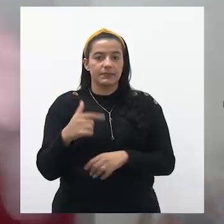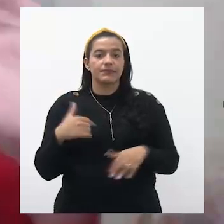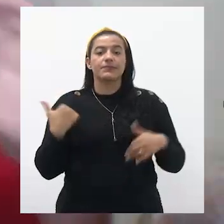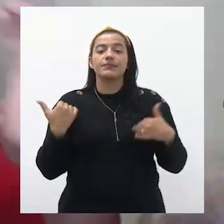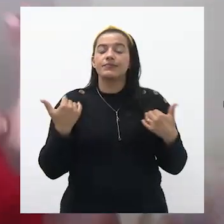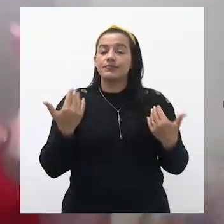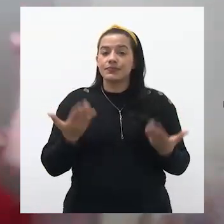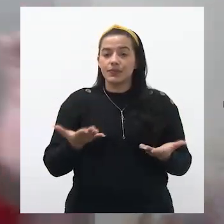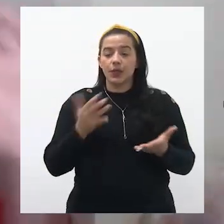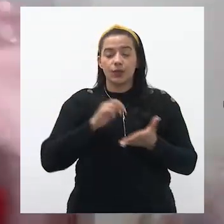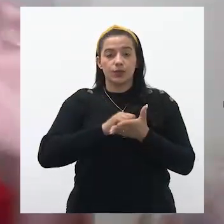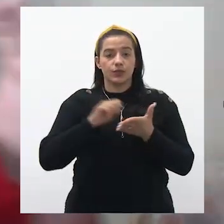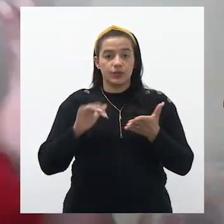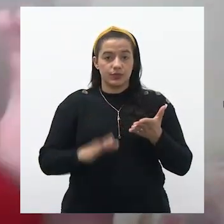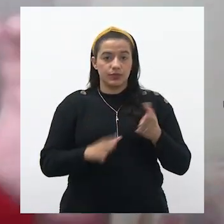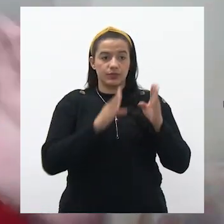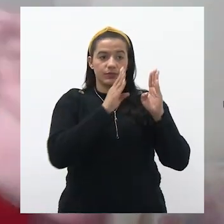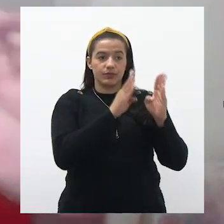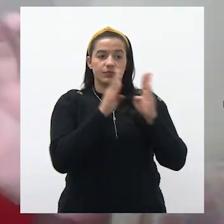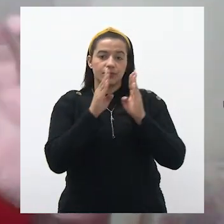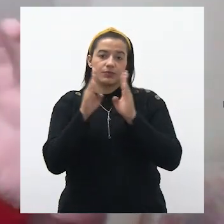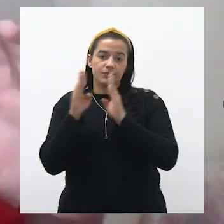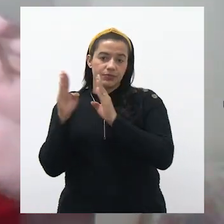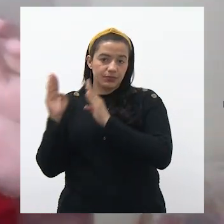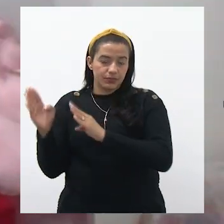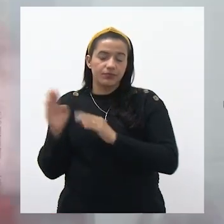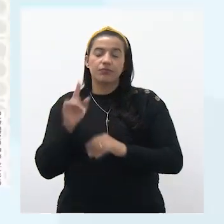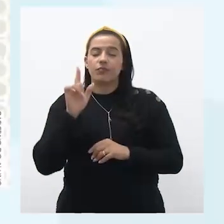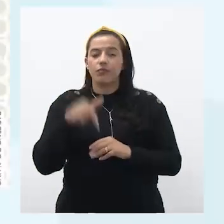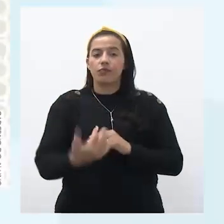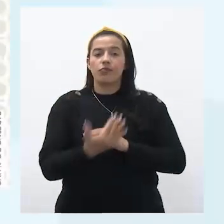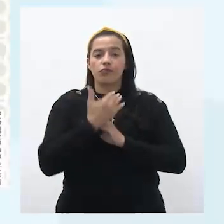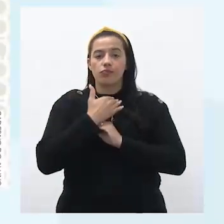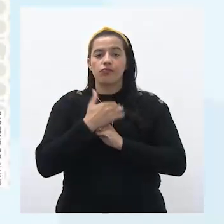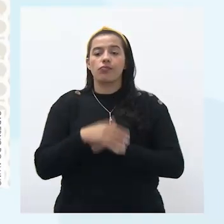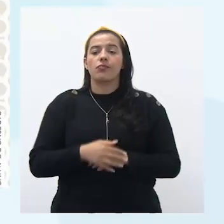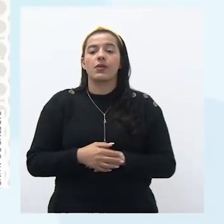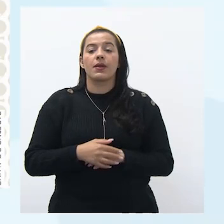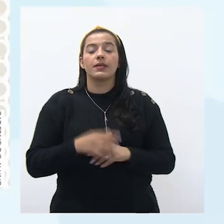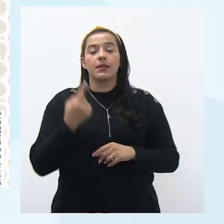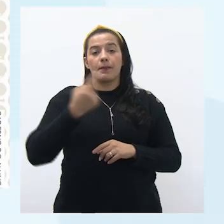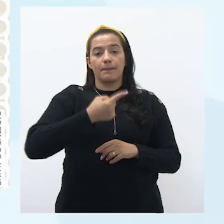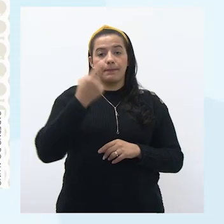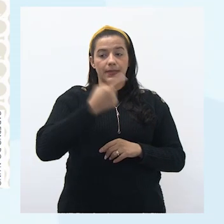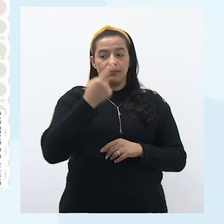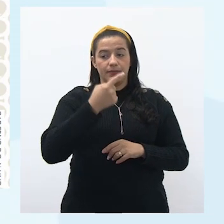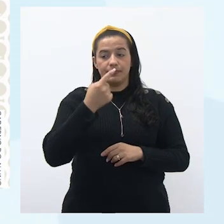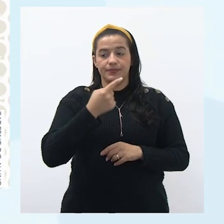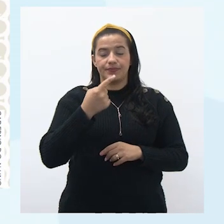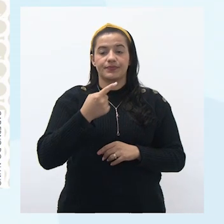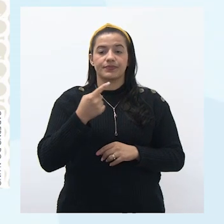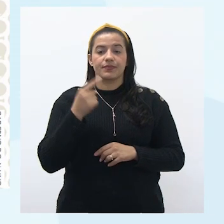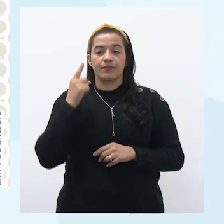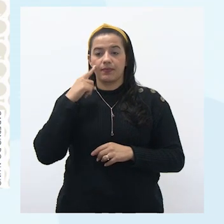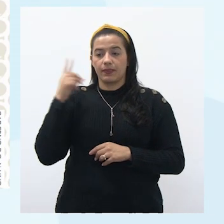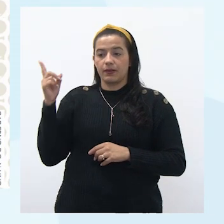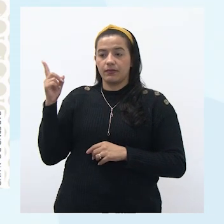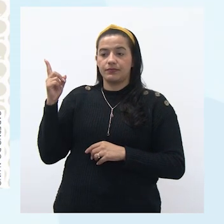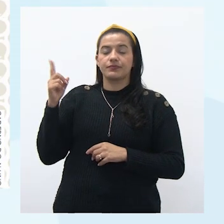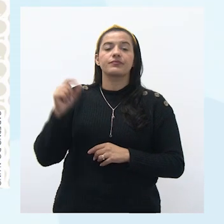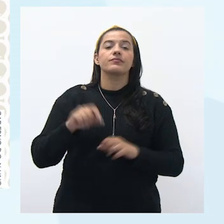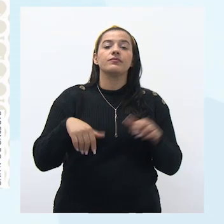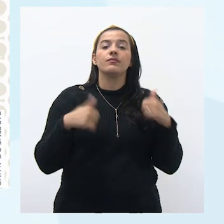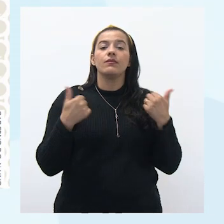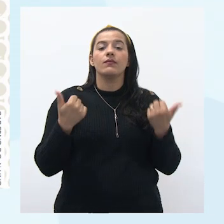para o exercício então dos degraus. Qual é o primeiro exercício que a gente faz? É a leitura do primeiro degrau. Então, o primeiro degrau, qual é